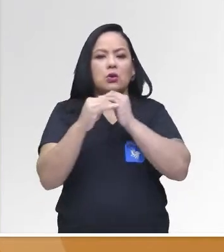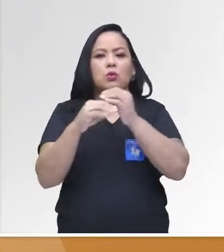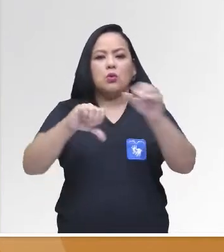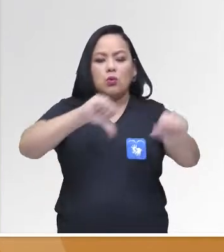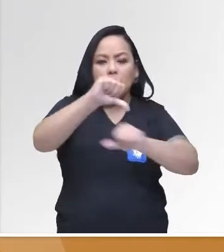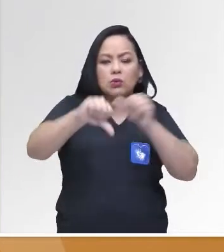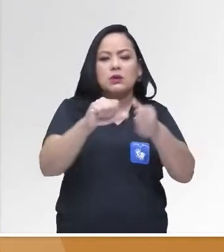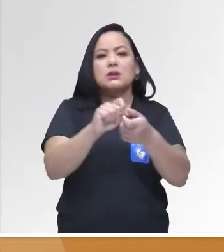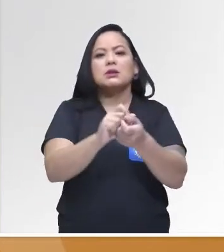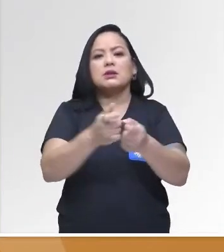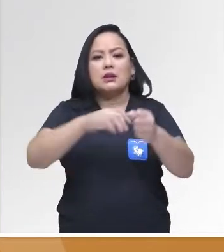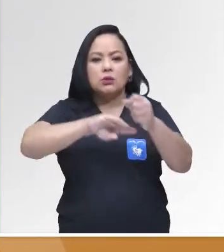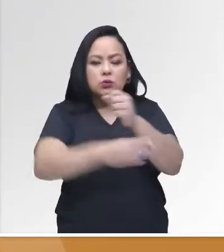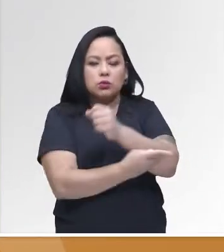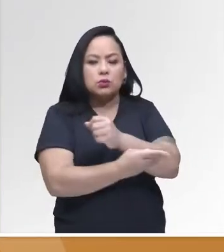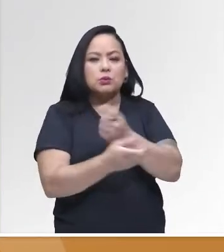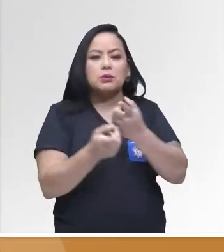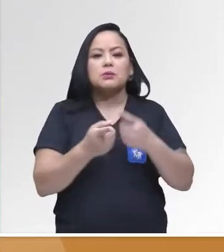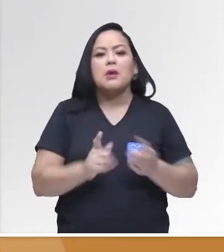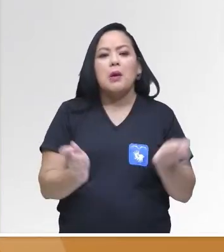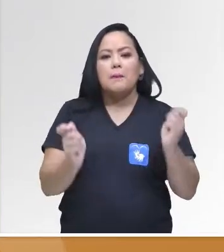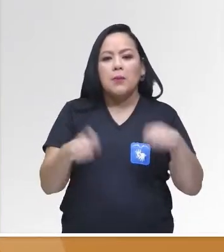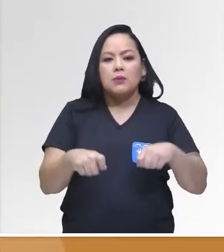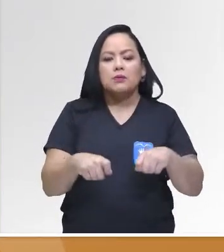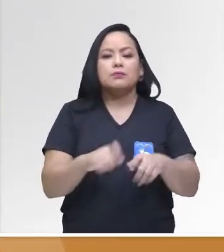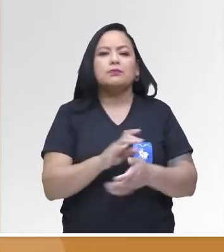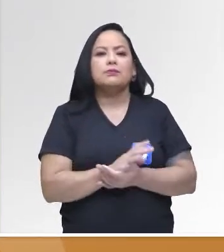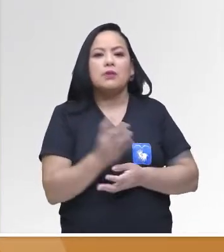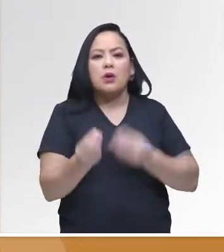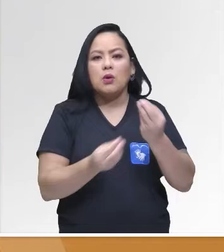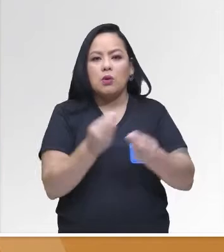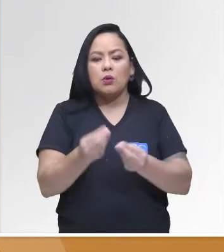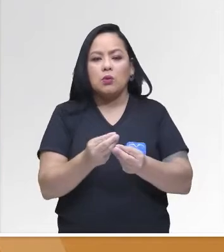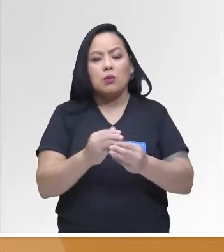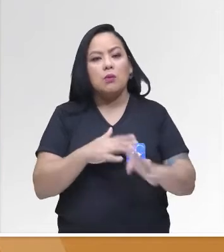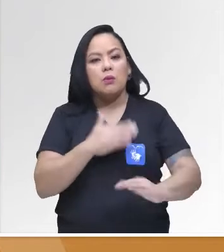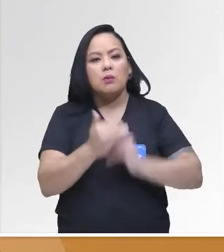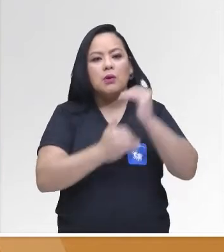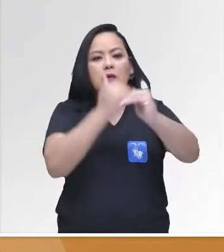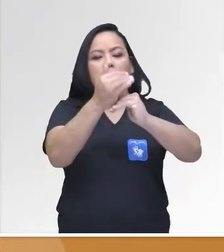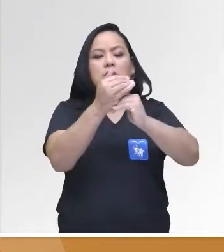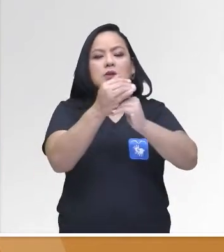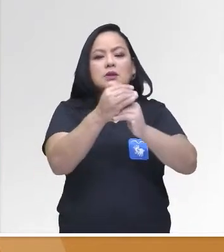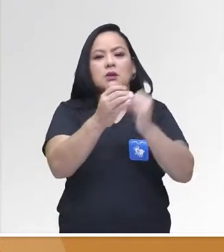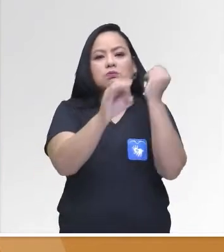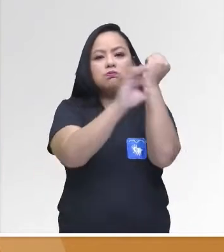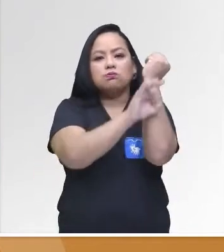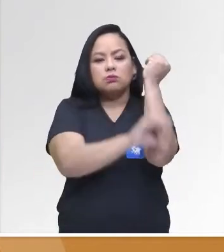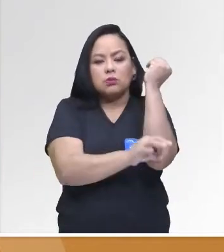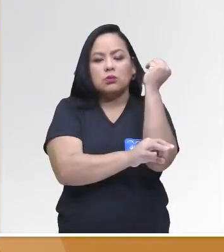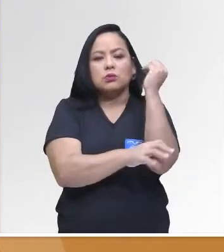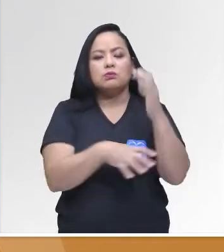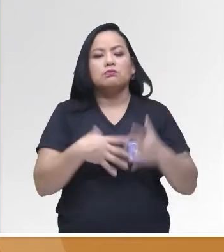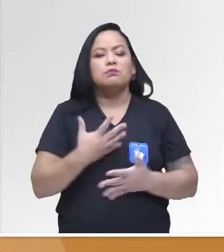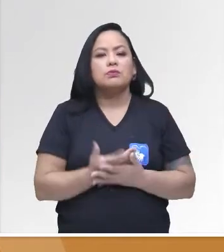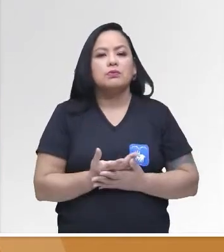hábitos, mas até que possivelmente uma evolução biológica.